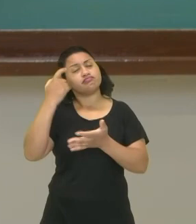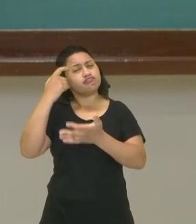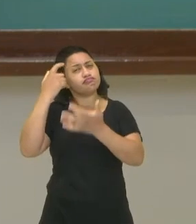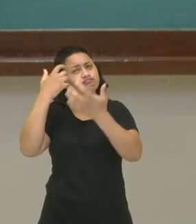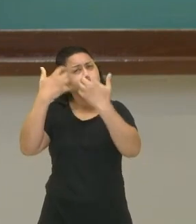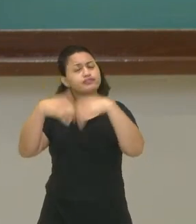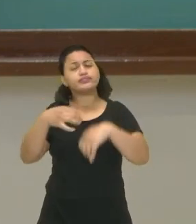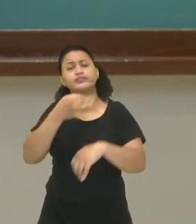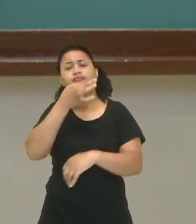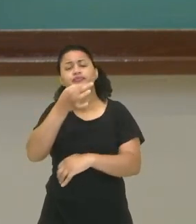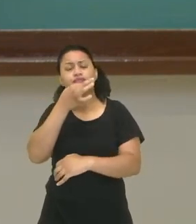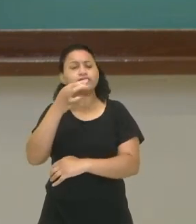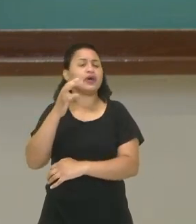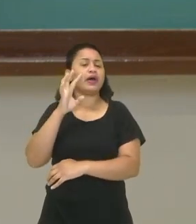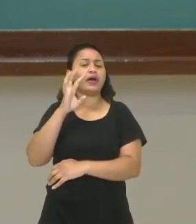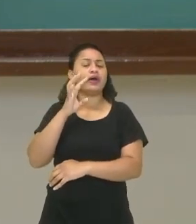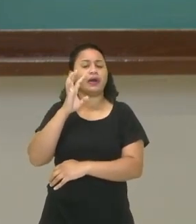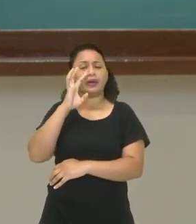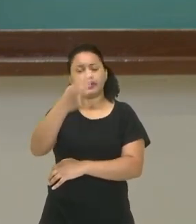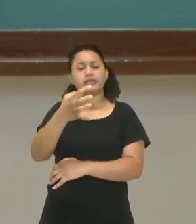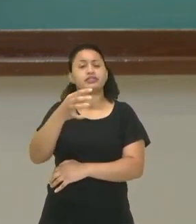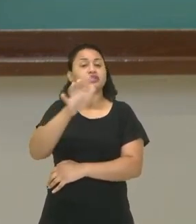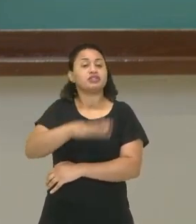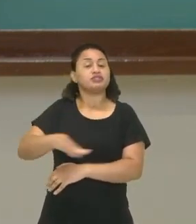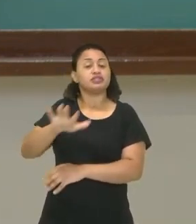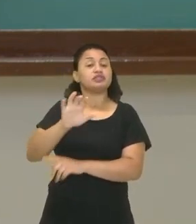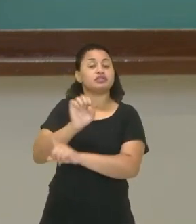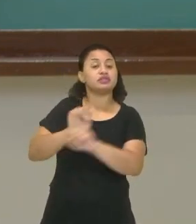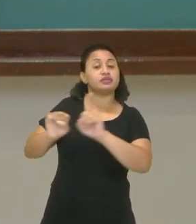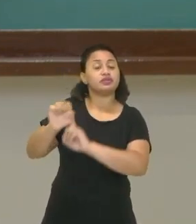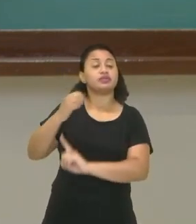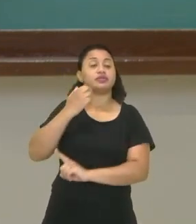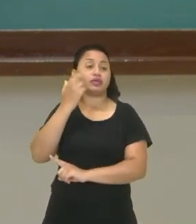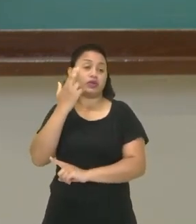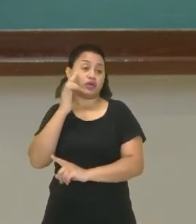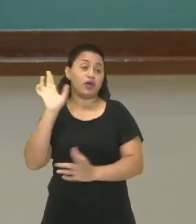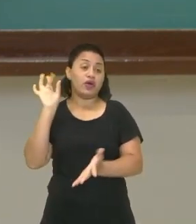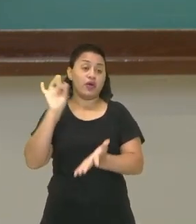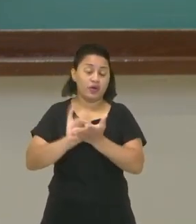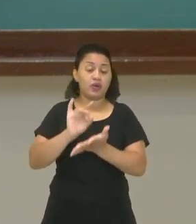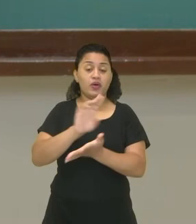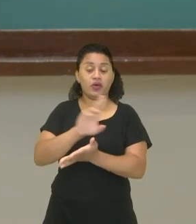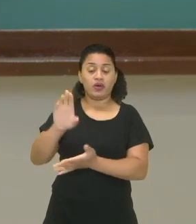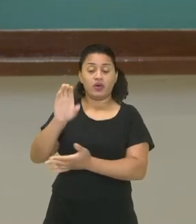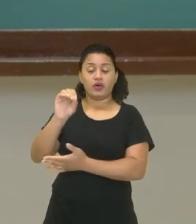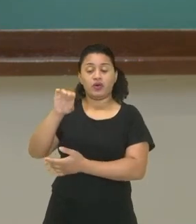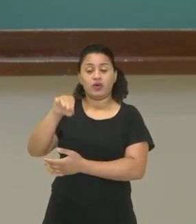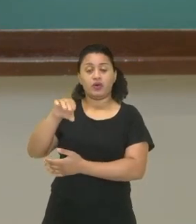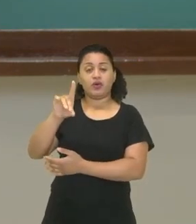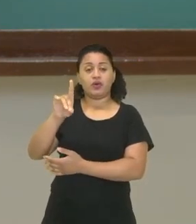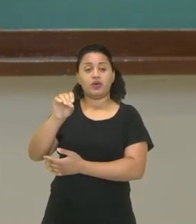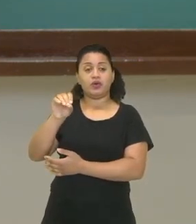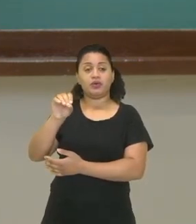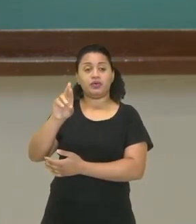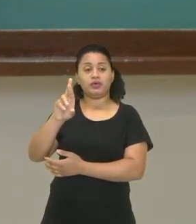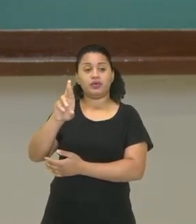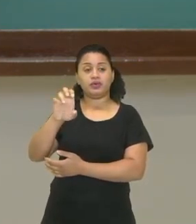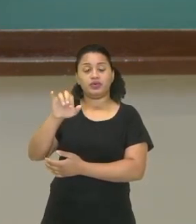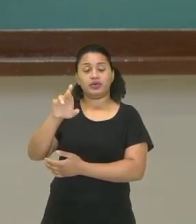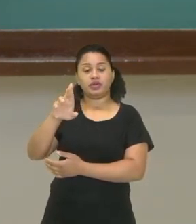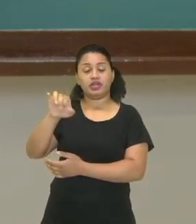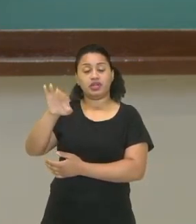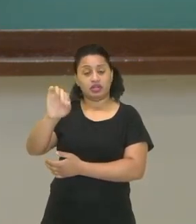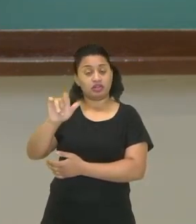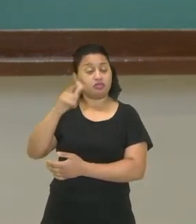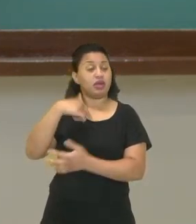condições sociais dos negros. A origem do nome condoreirismo deve-se ao símbolo da liberdade, que eu já te